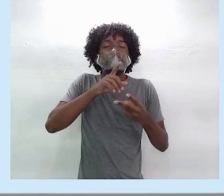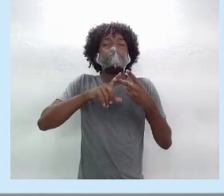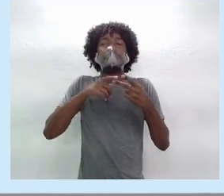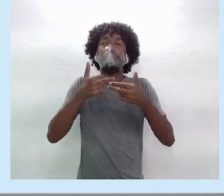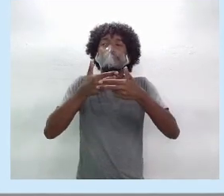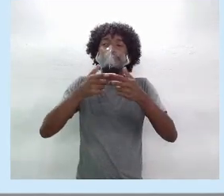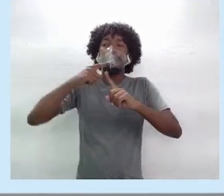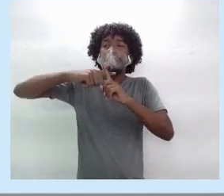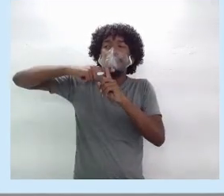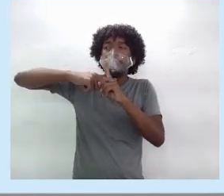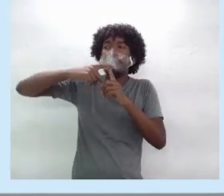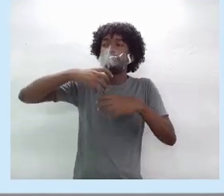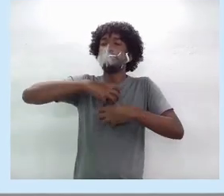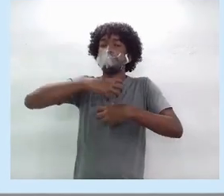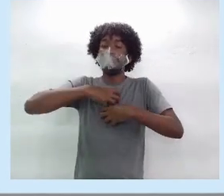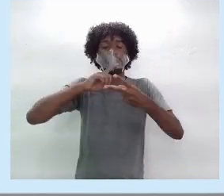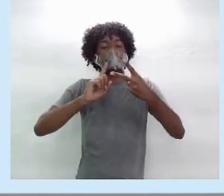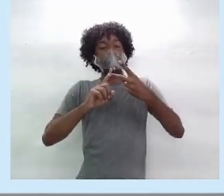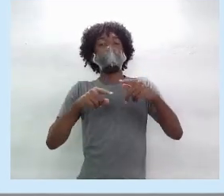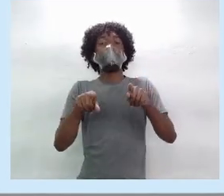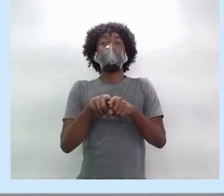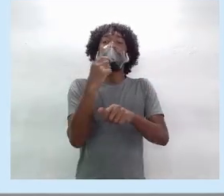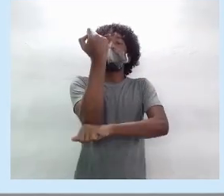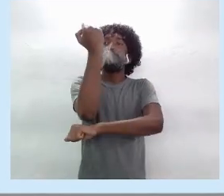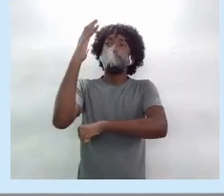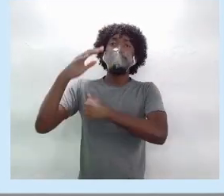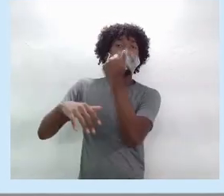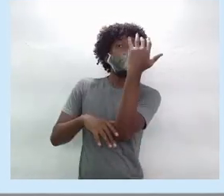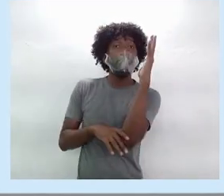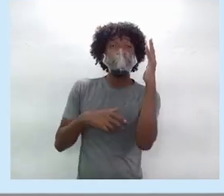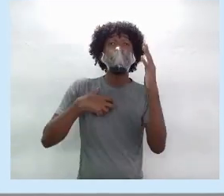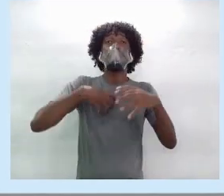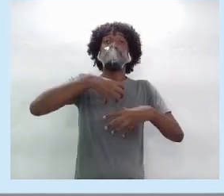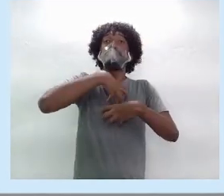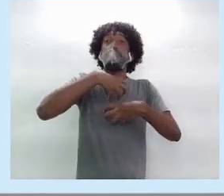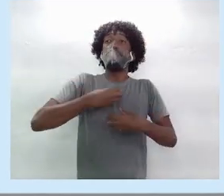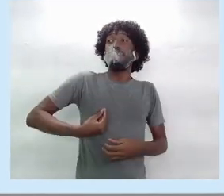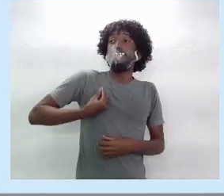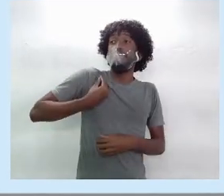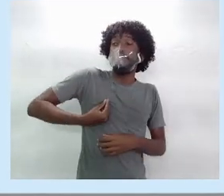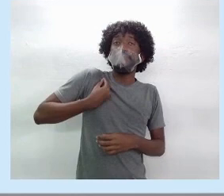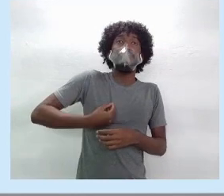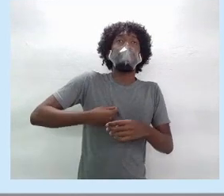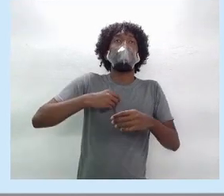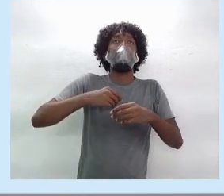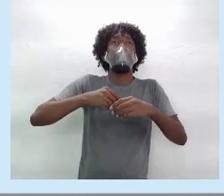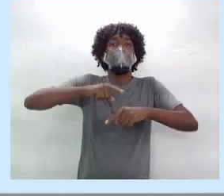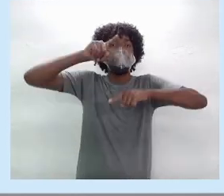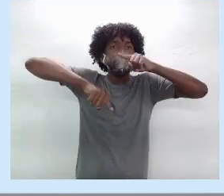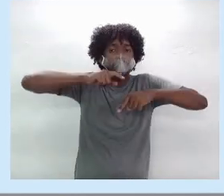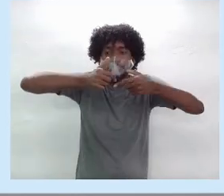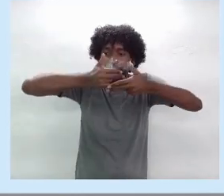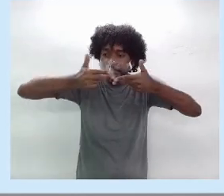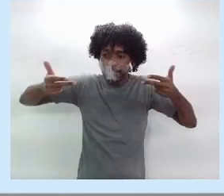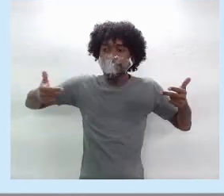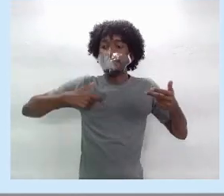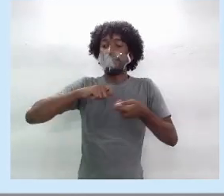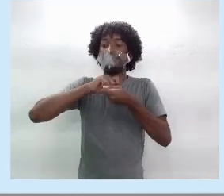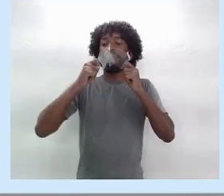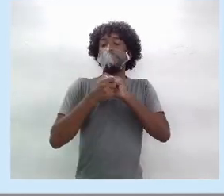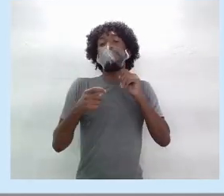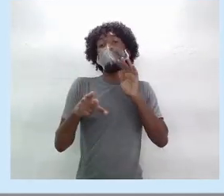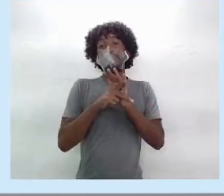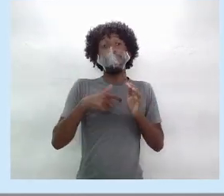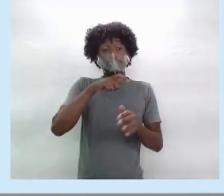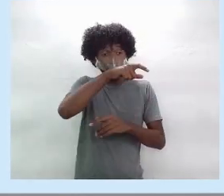se adaptou àquela floresta, aquele tipo de bioma. É ali que existe o que a